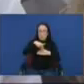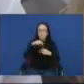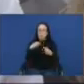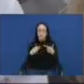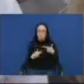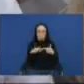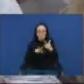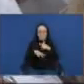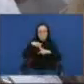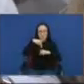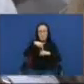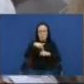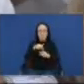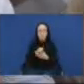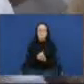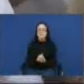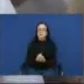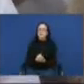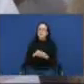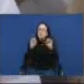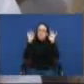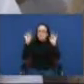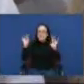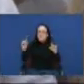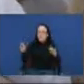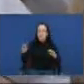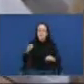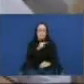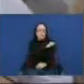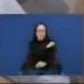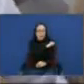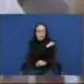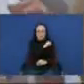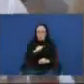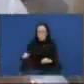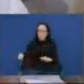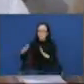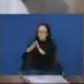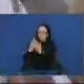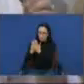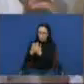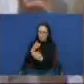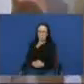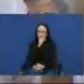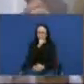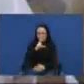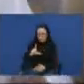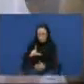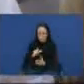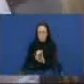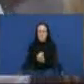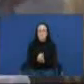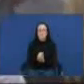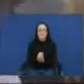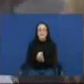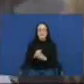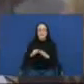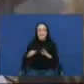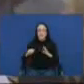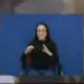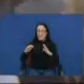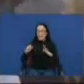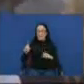tema alcoolismo, em especial os alunos da Barão de Limeira, prestar bem atenção que a porta de